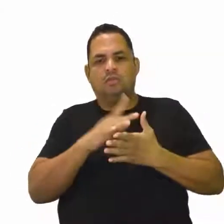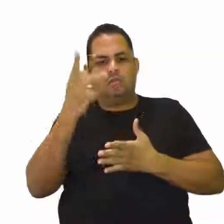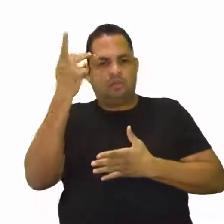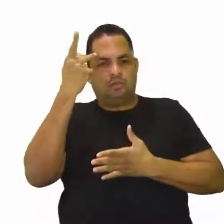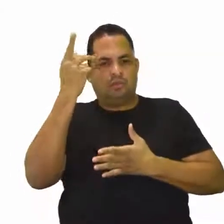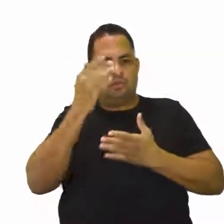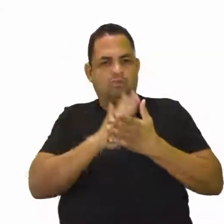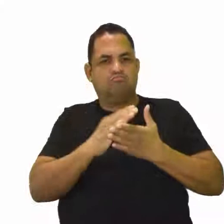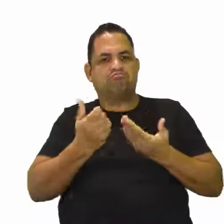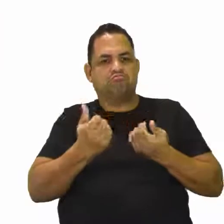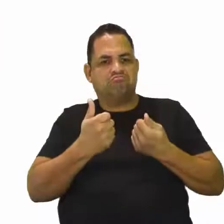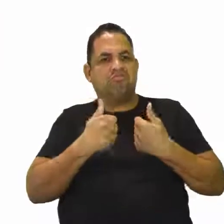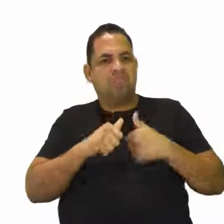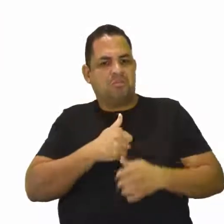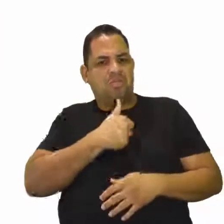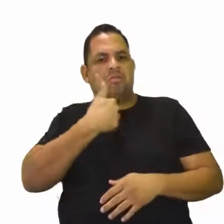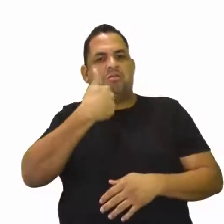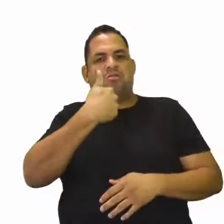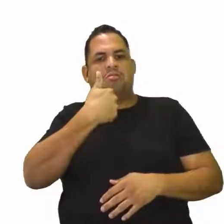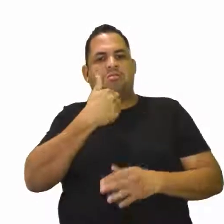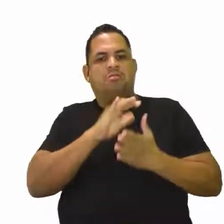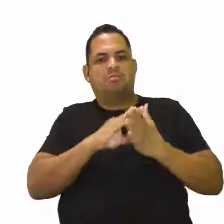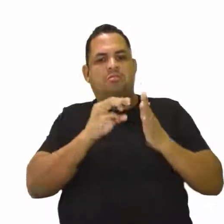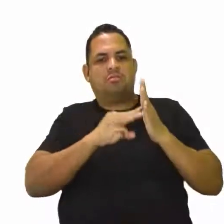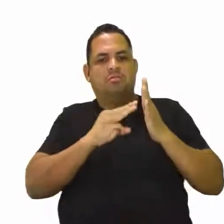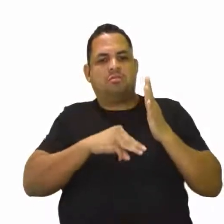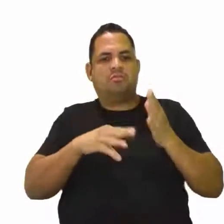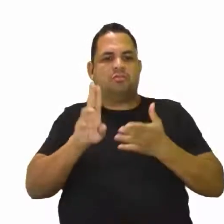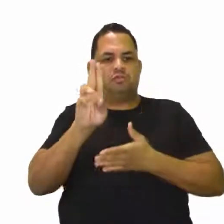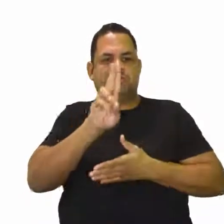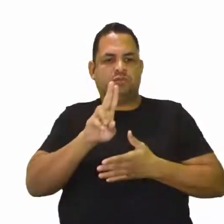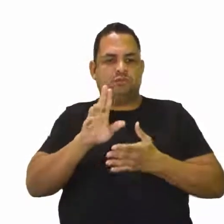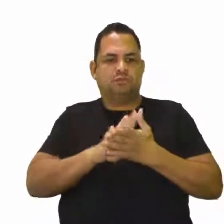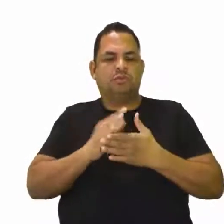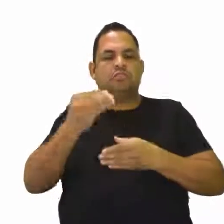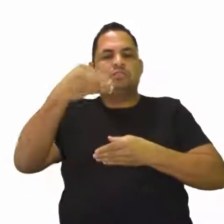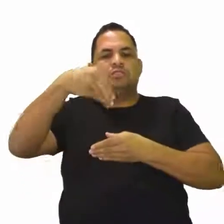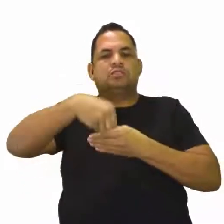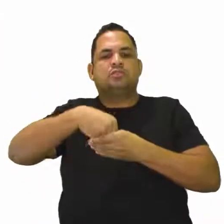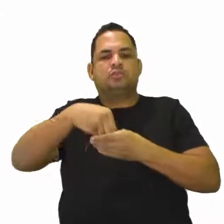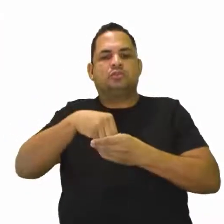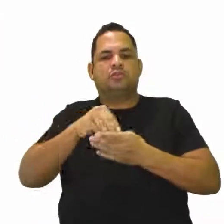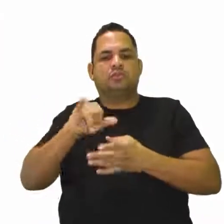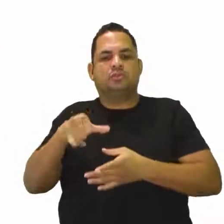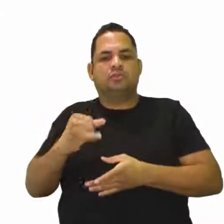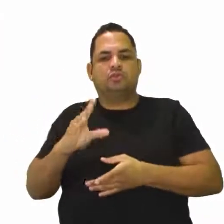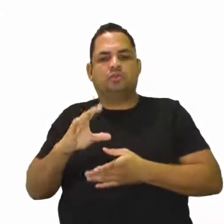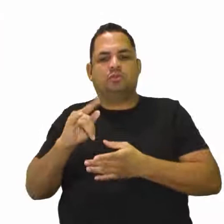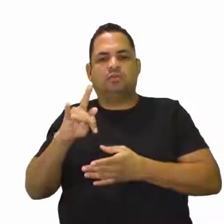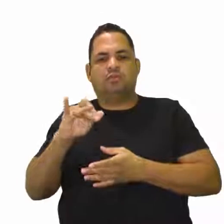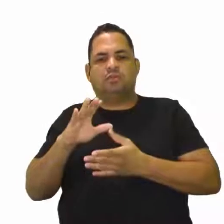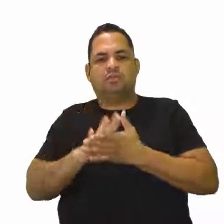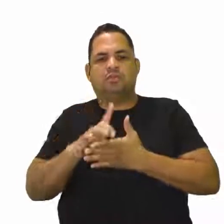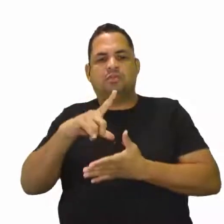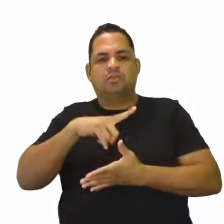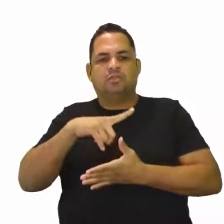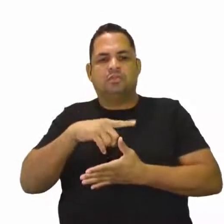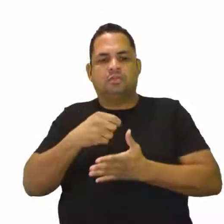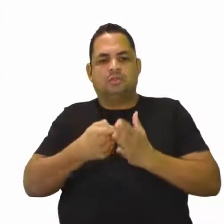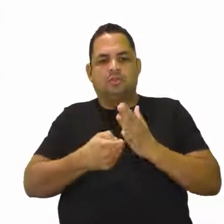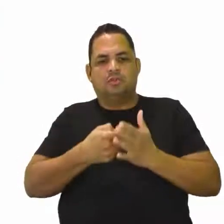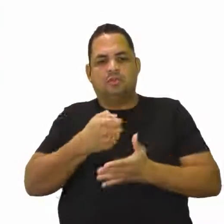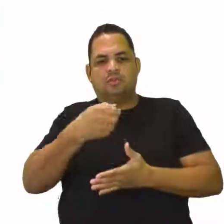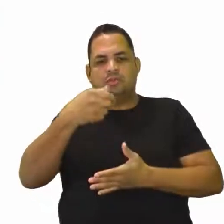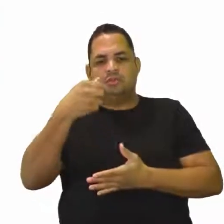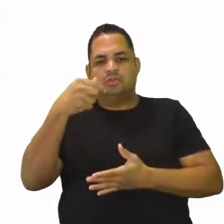paulistas foi o mais eficiente nos métodos empregados e conseguiu eleger Júlio Prestes, que obteve